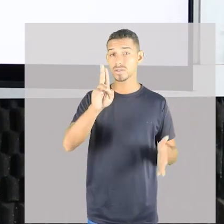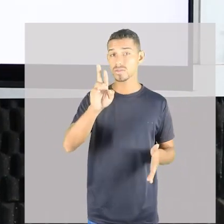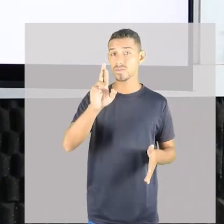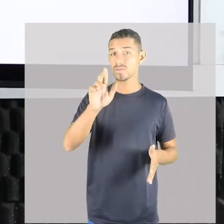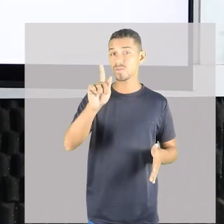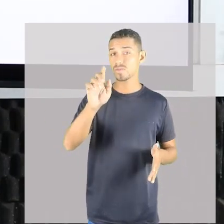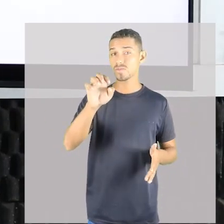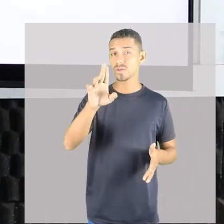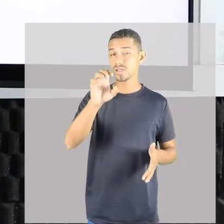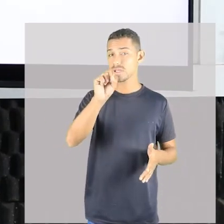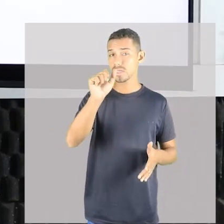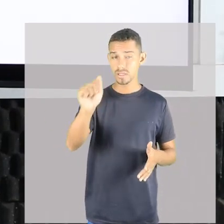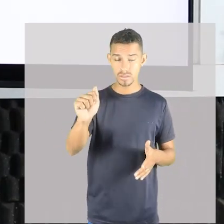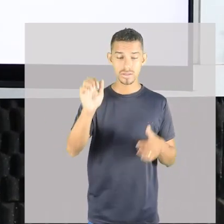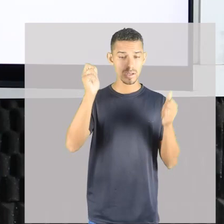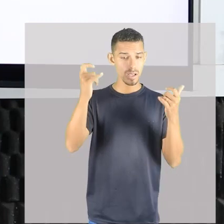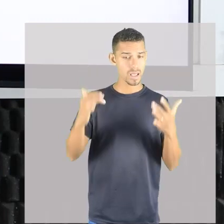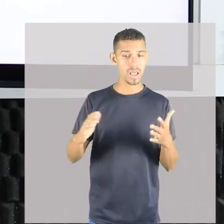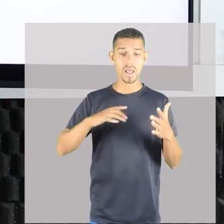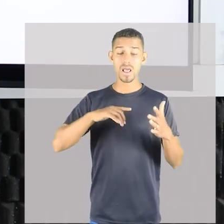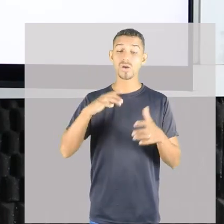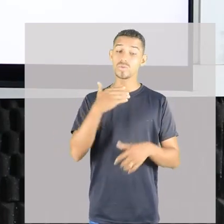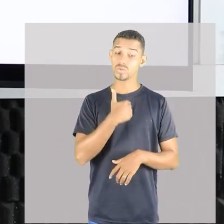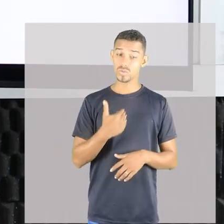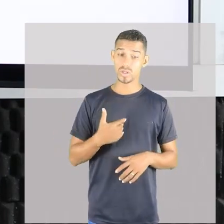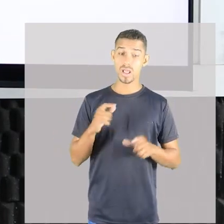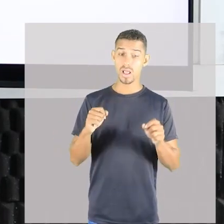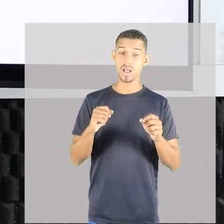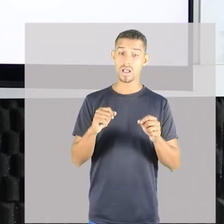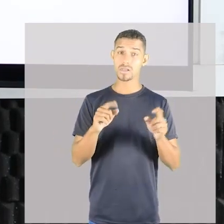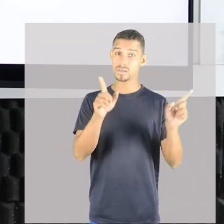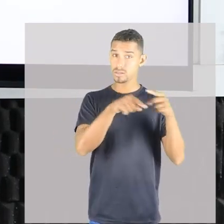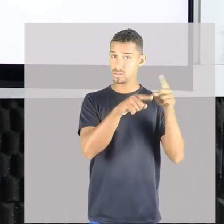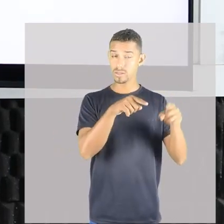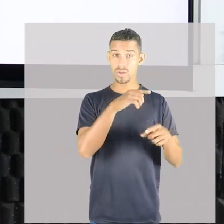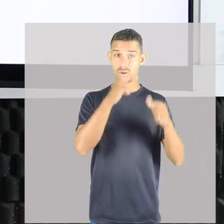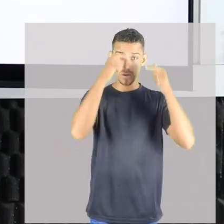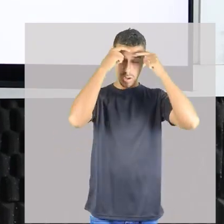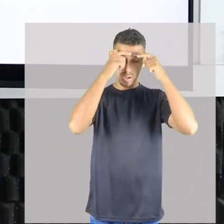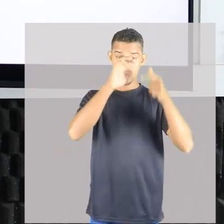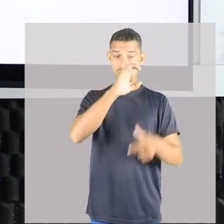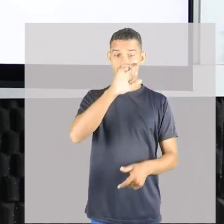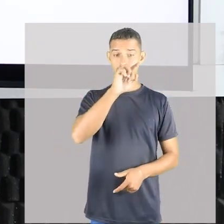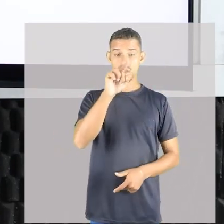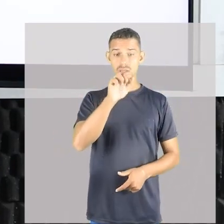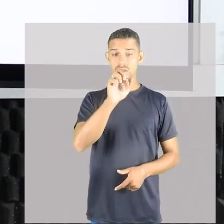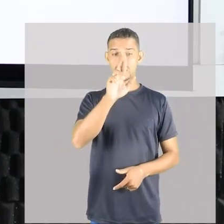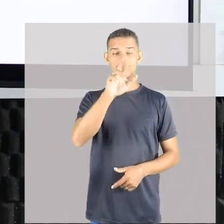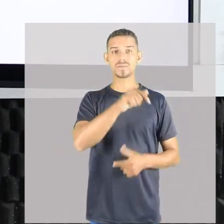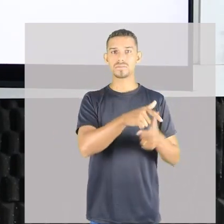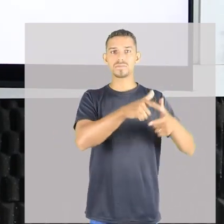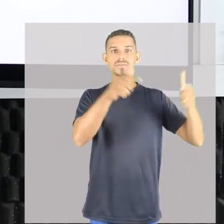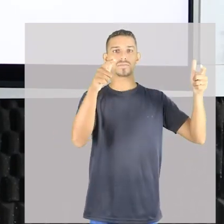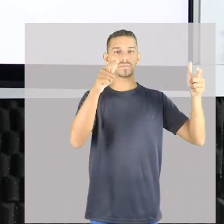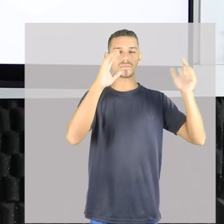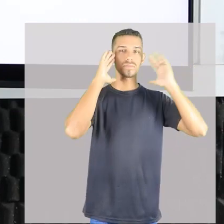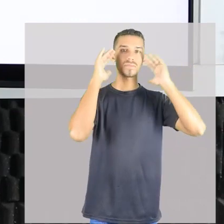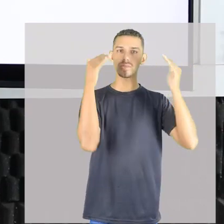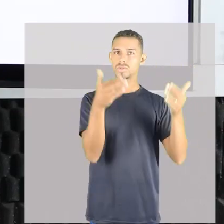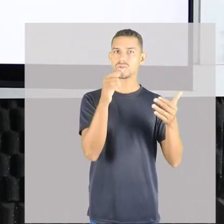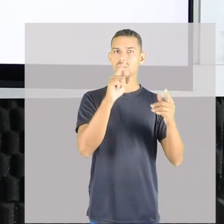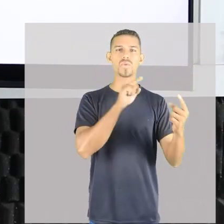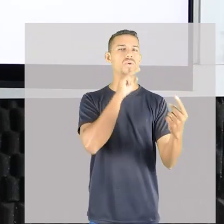que se instaurou, ele foi de cunho liberal. Derrubou o czar, que era, de fato, a grande meta, né,